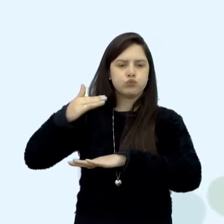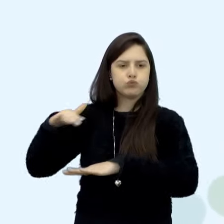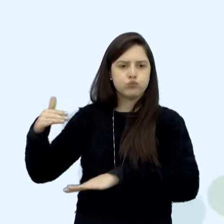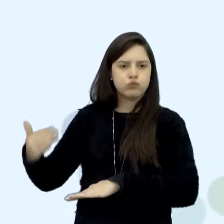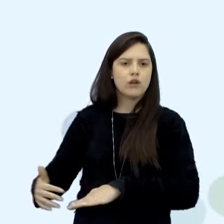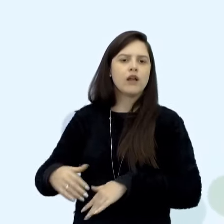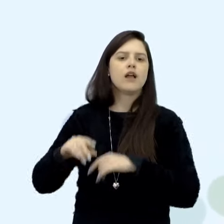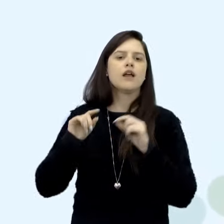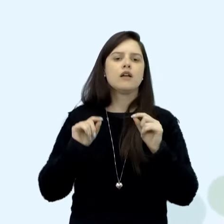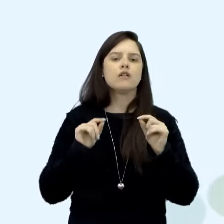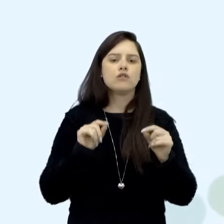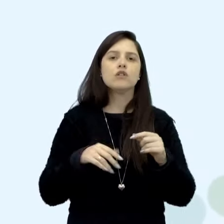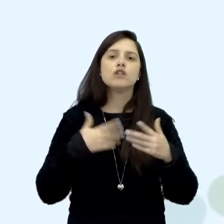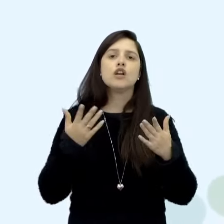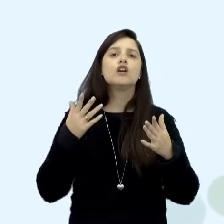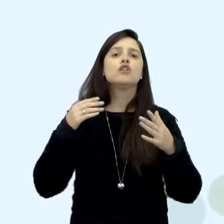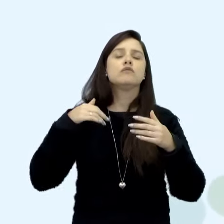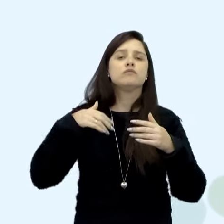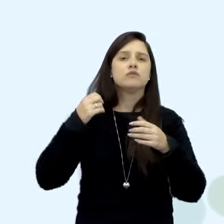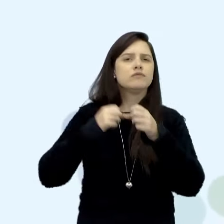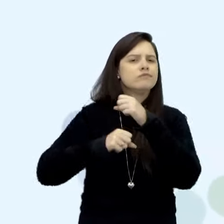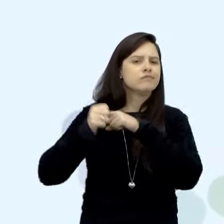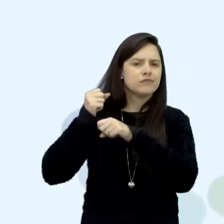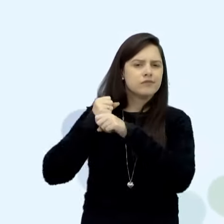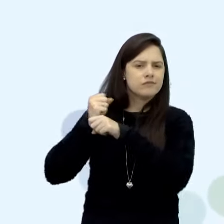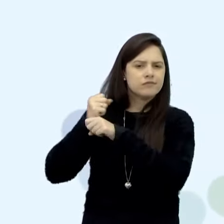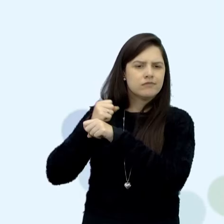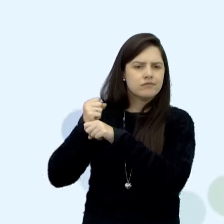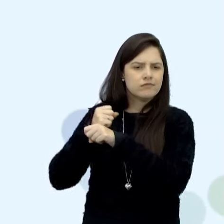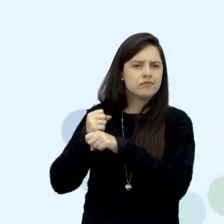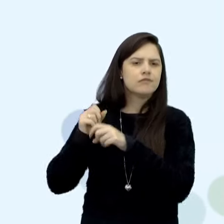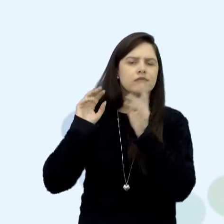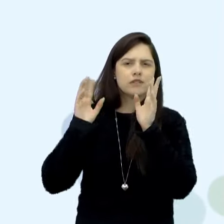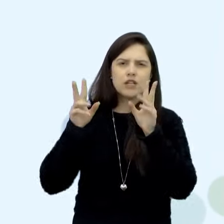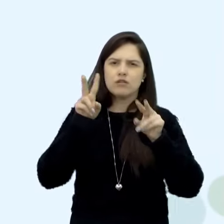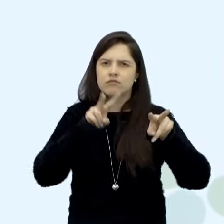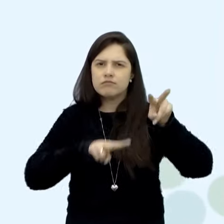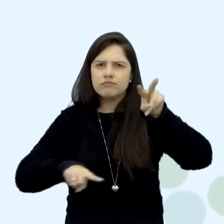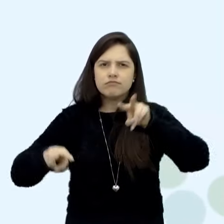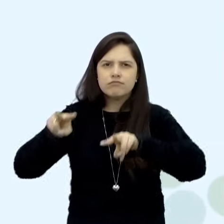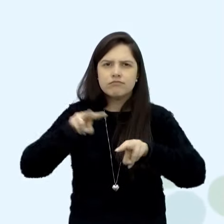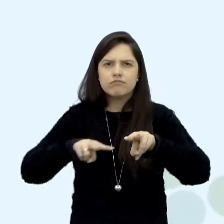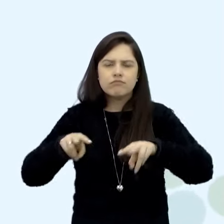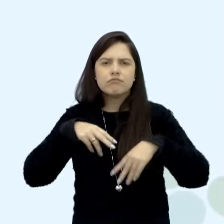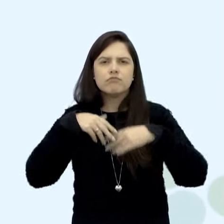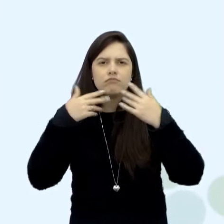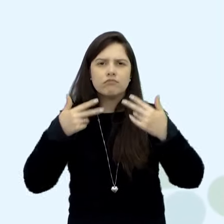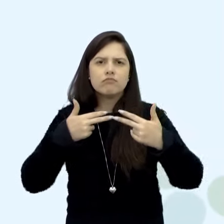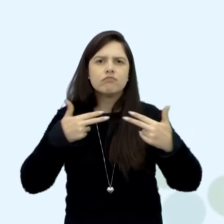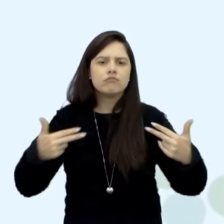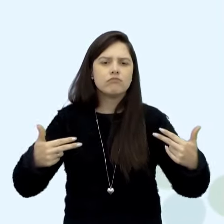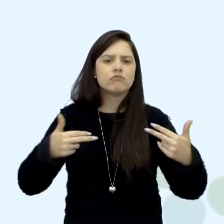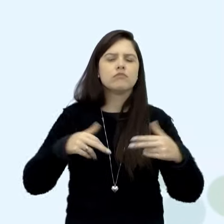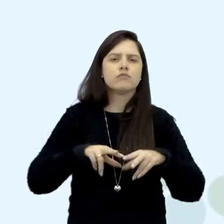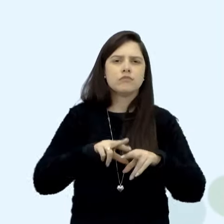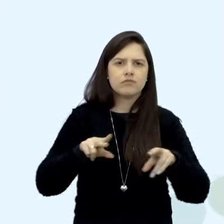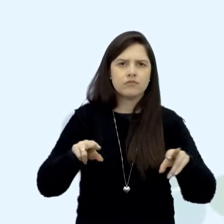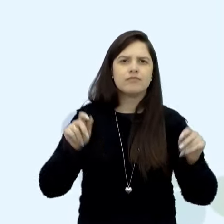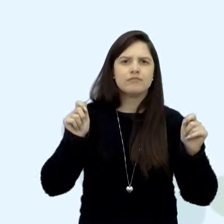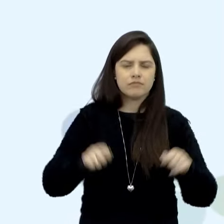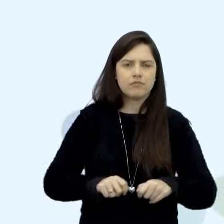de montanhas é a Cordilheira dos Andes. Se a gente observar essas montanhas, né, que estão cobertas por